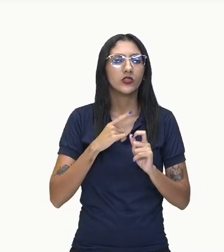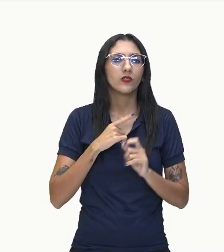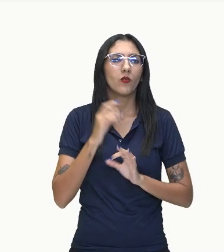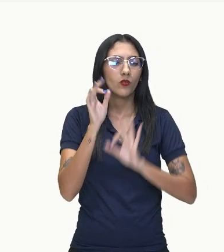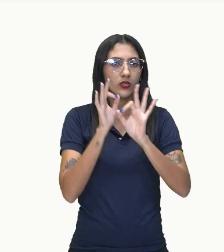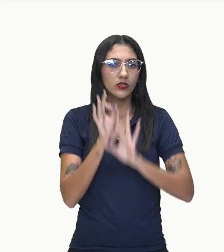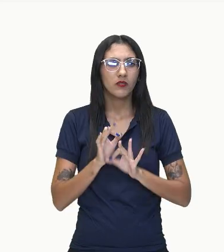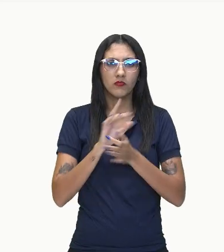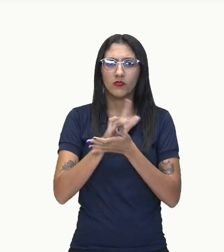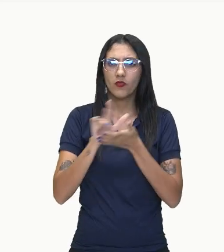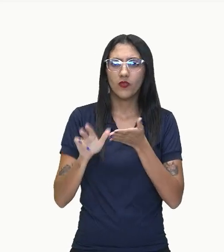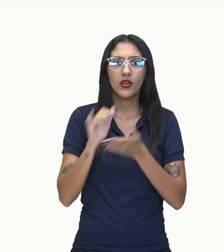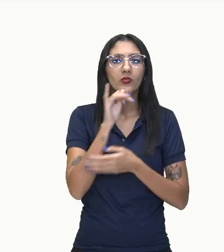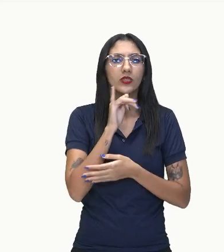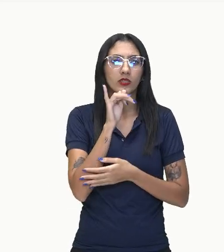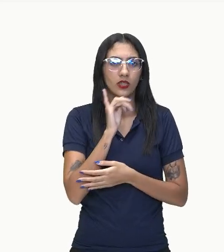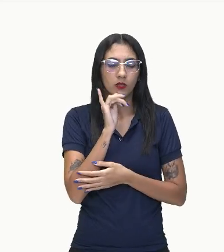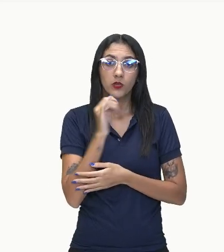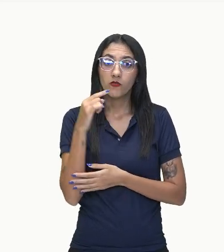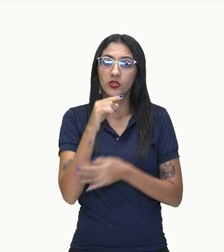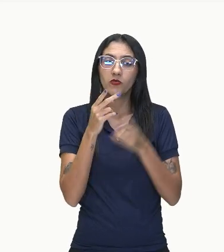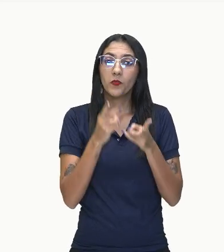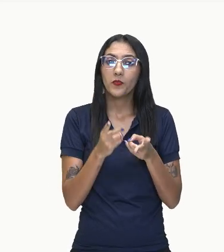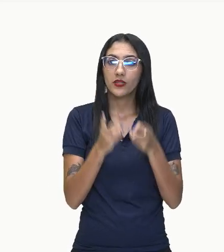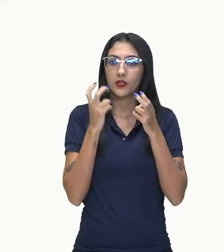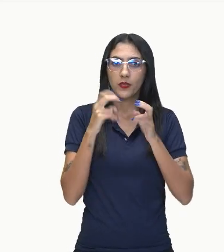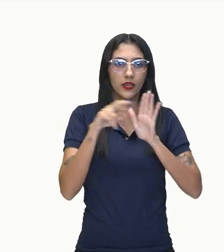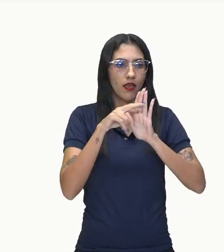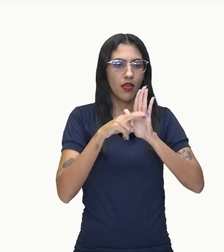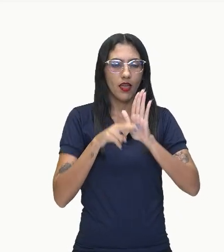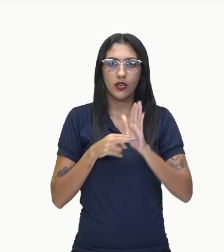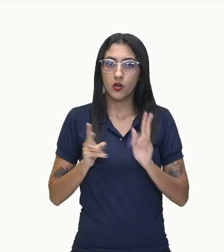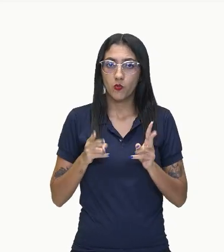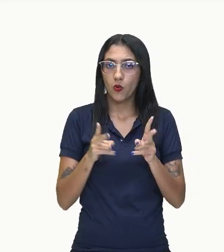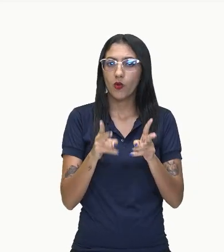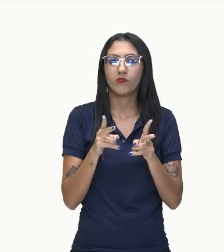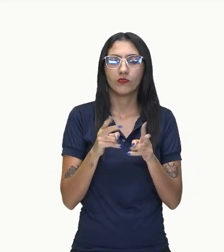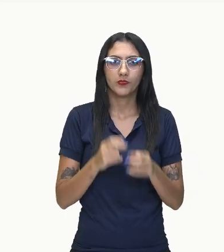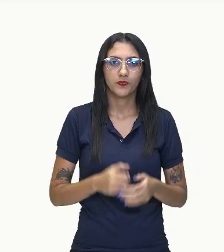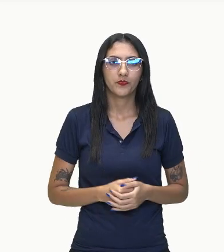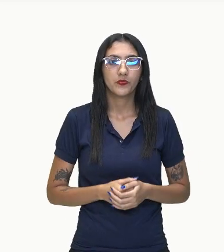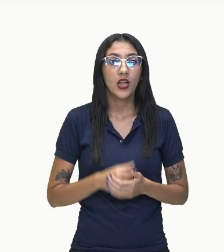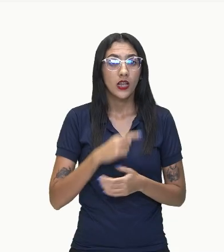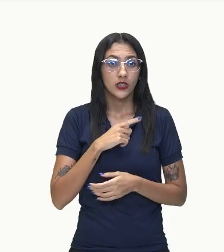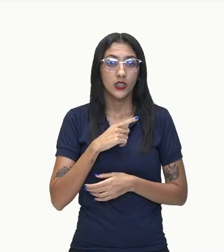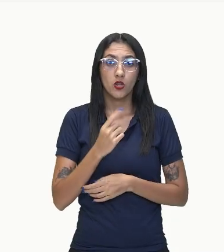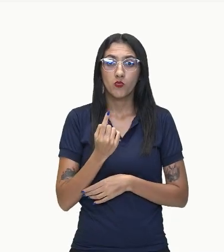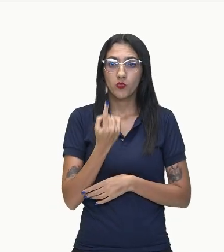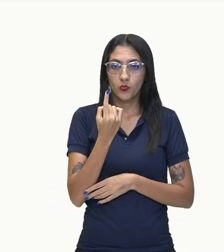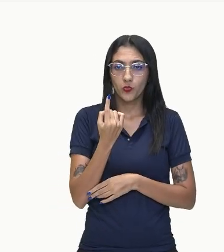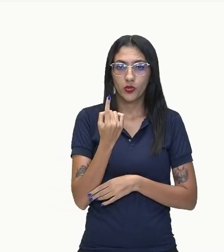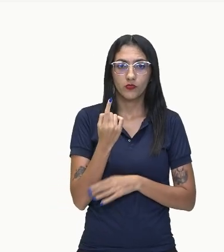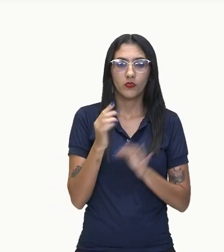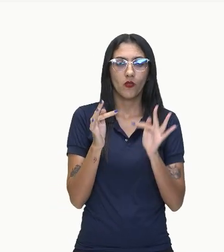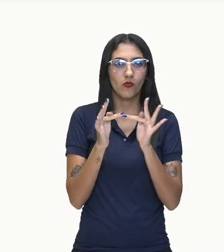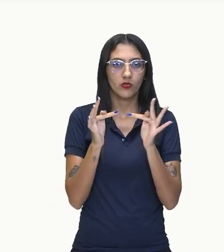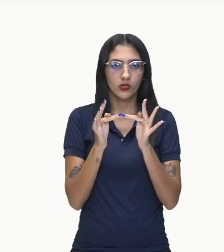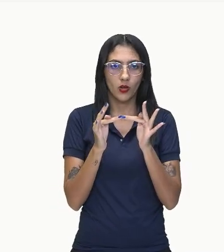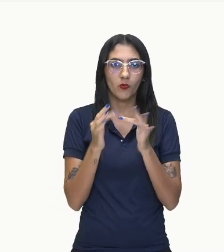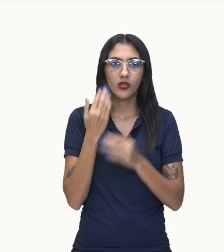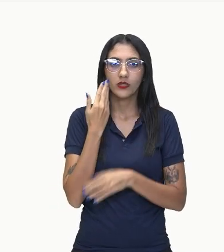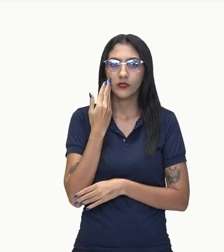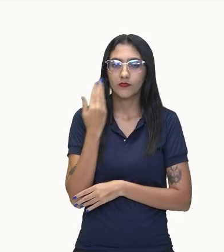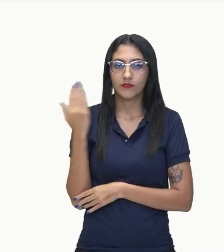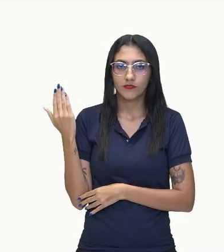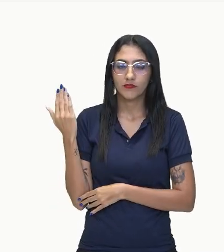vários exemplos aqui, vocês vão ver que a regra é a mesma. A gente tem uma função quadrática, essa aqui é a x